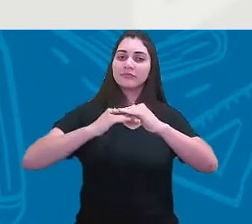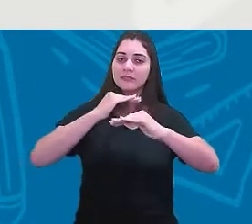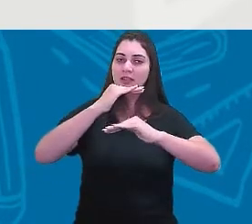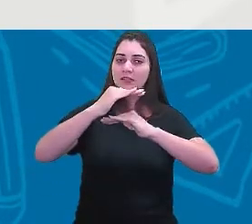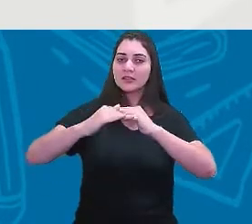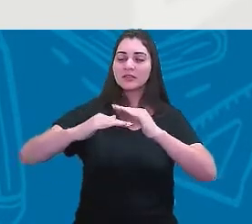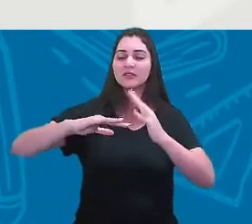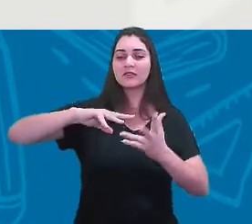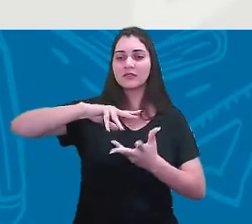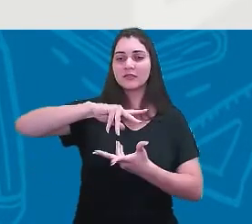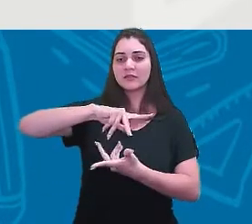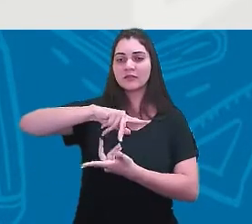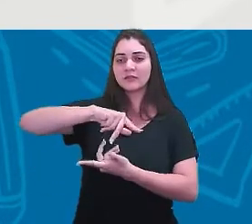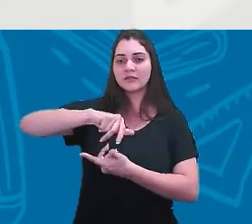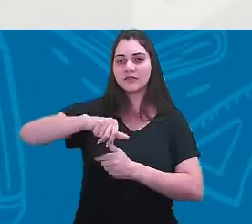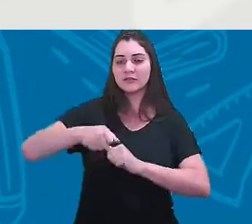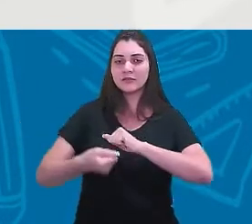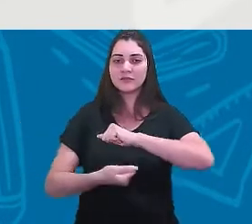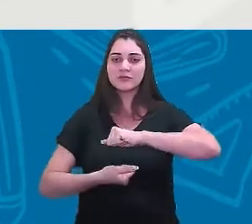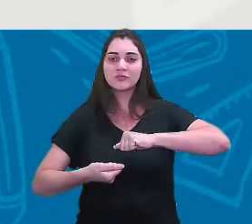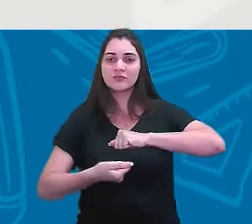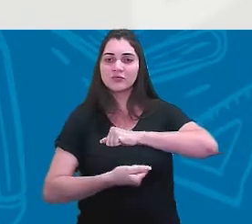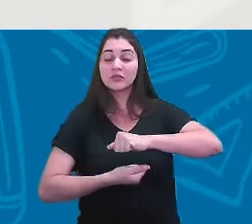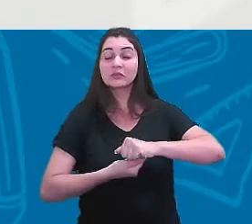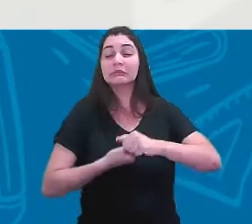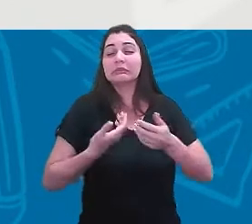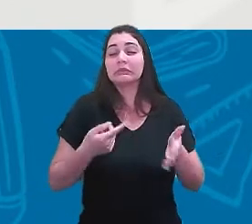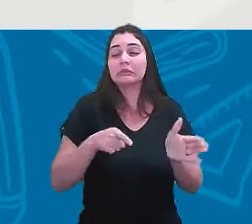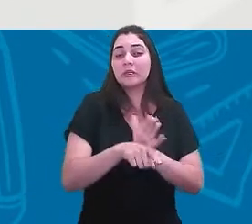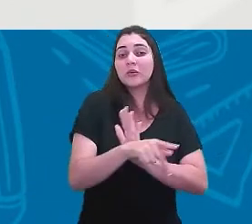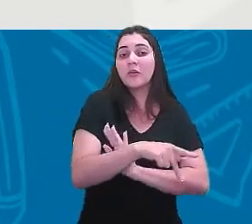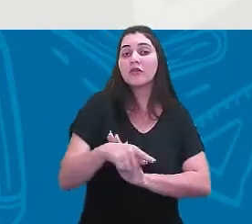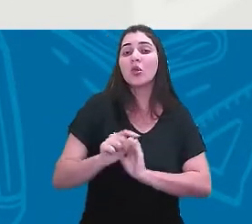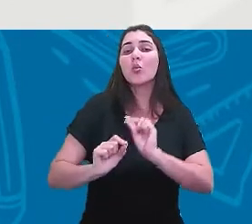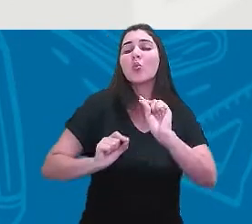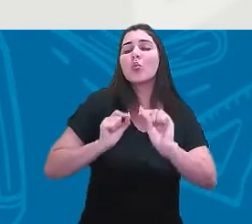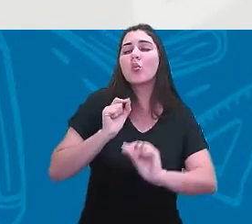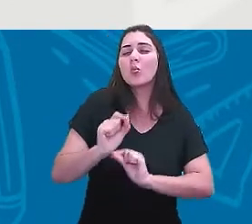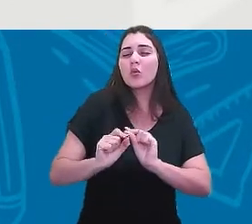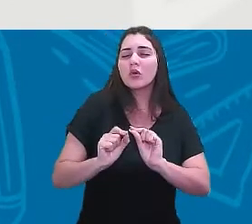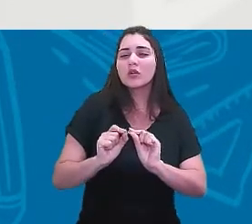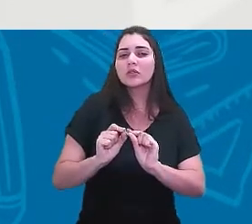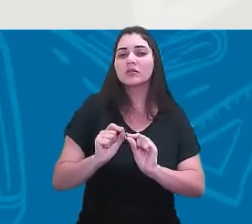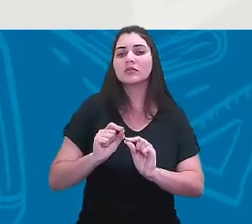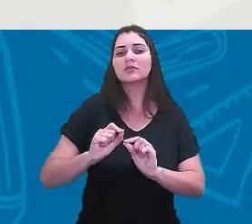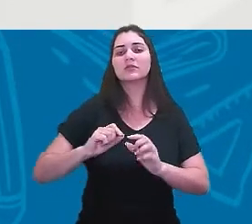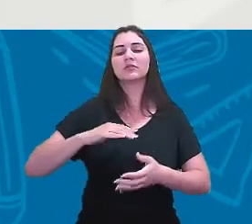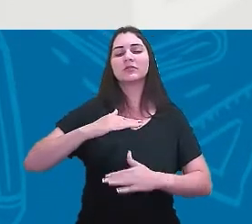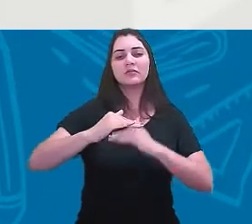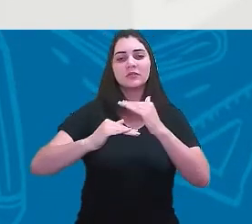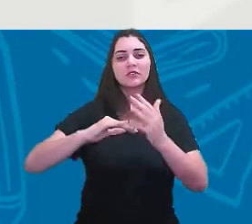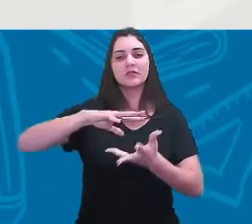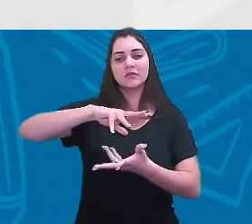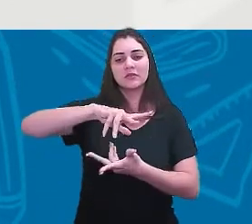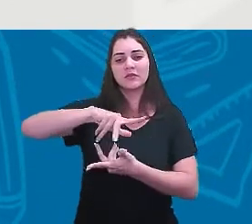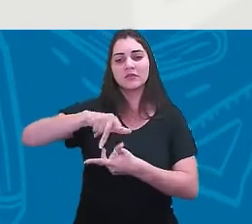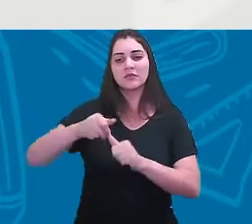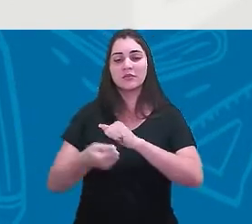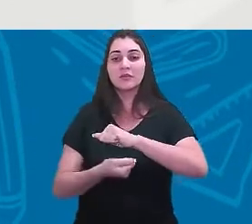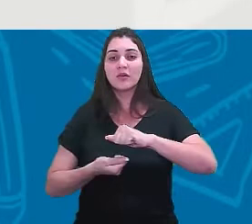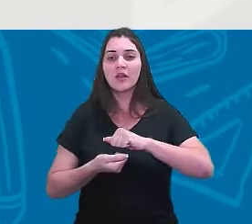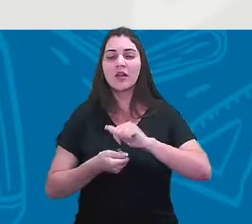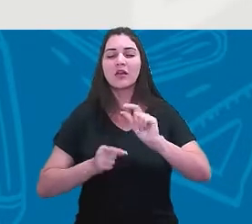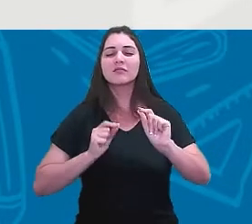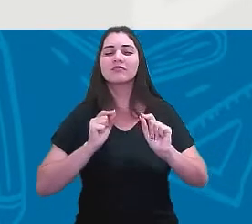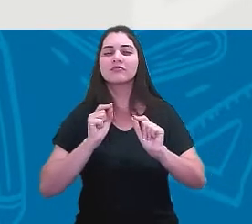desenvolvimento sustentável. E aí você me pergunta, professor, e o que seria esse desenvolvimento sustentável? Desenvolvimento sustentável é aquele